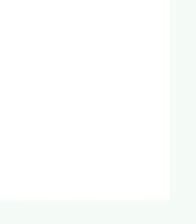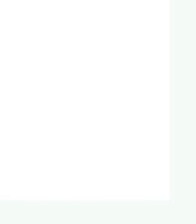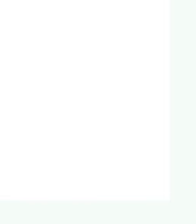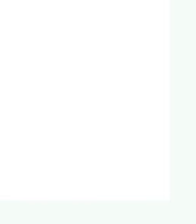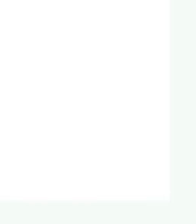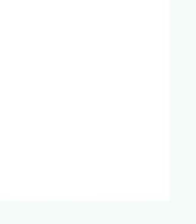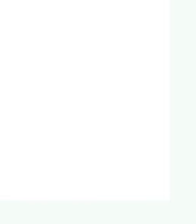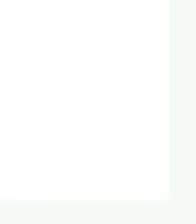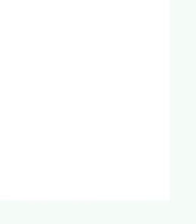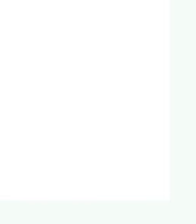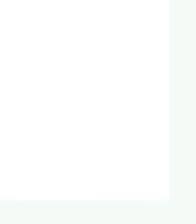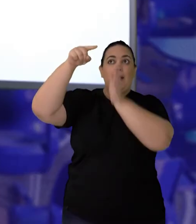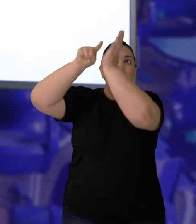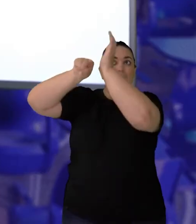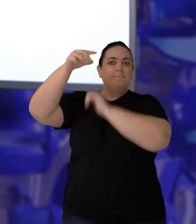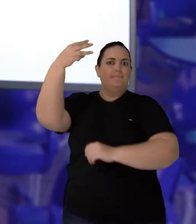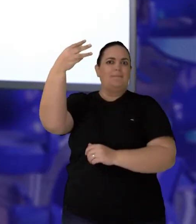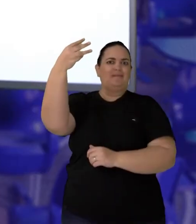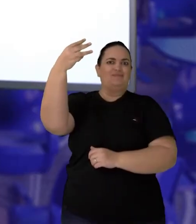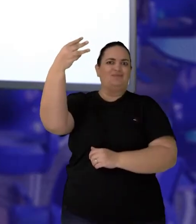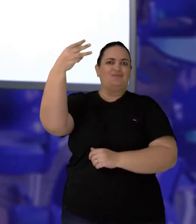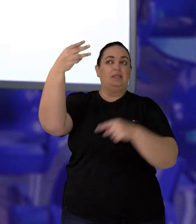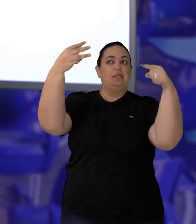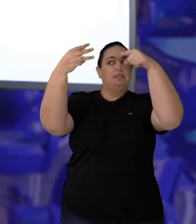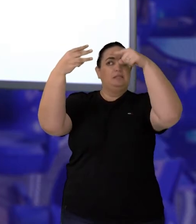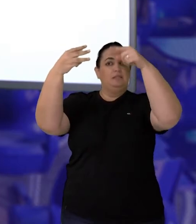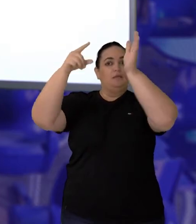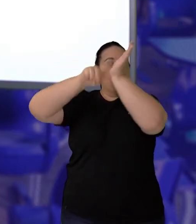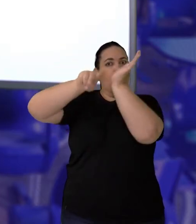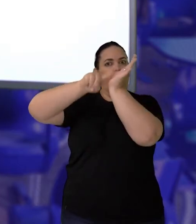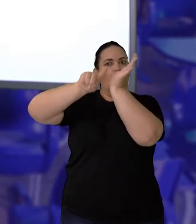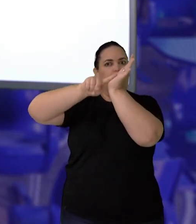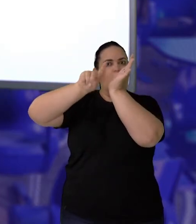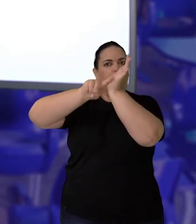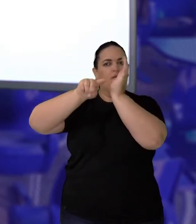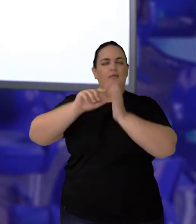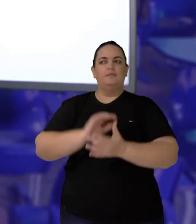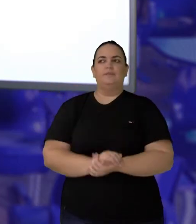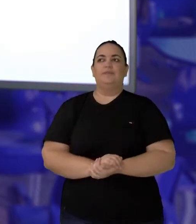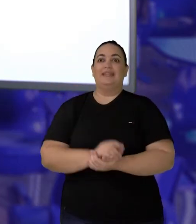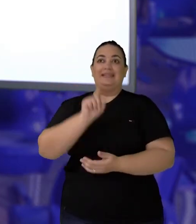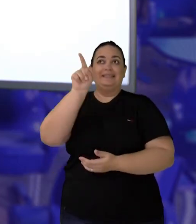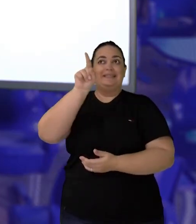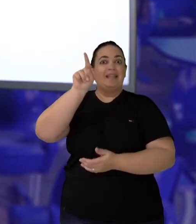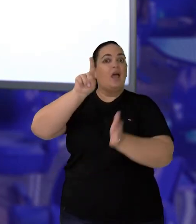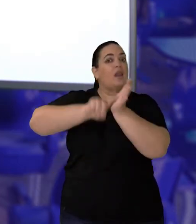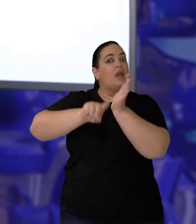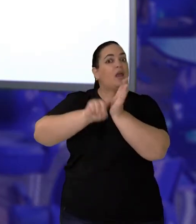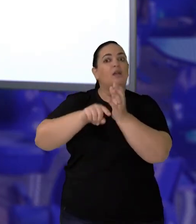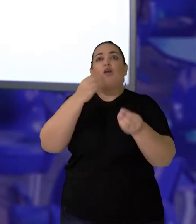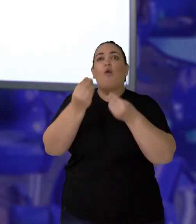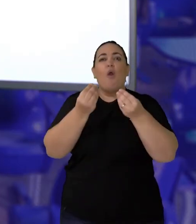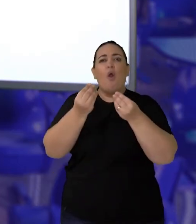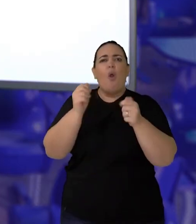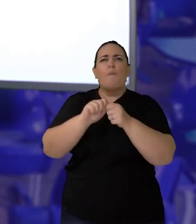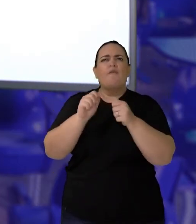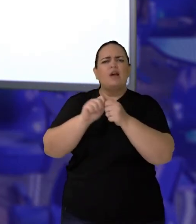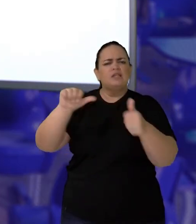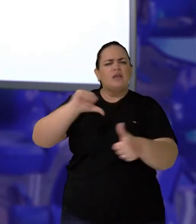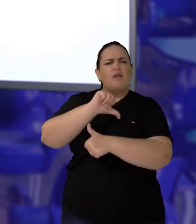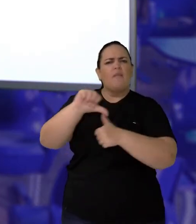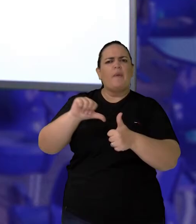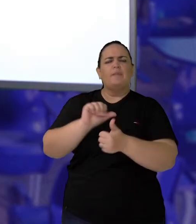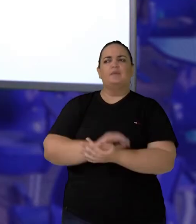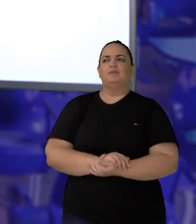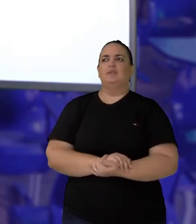Elevado a -3. Meu povo, se eu tenho a potência de expoente negativo, eu vou inverter esse número,